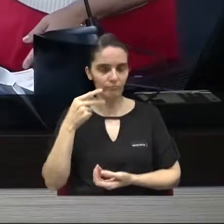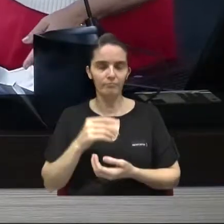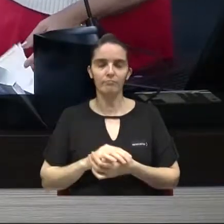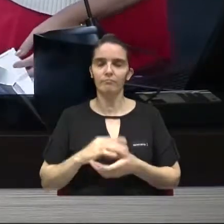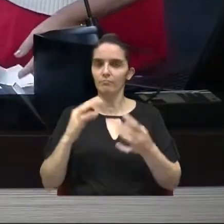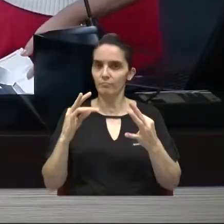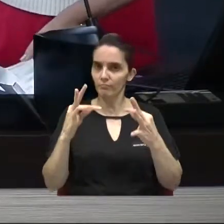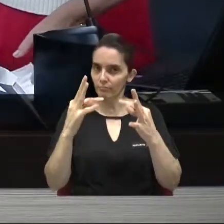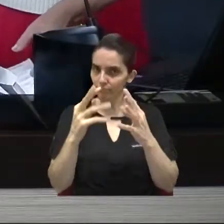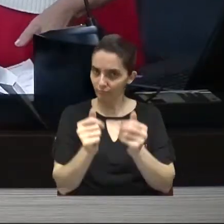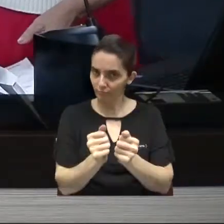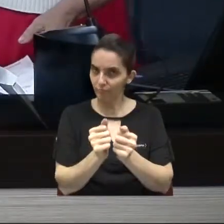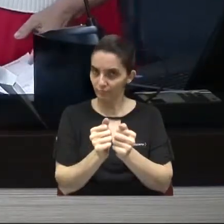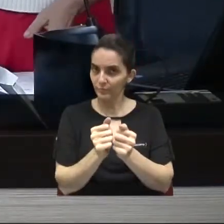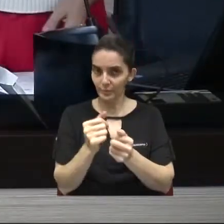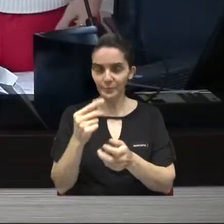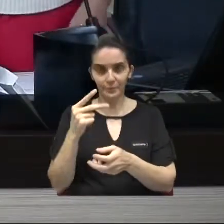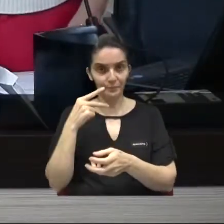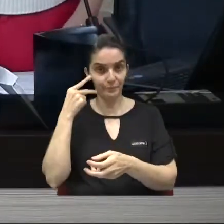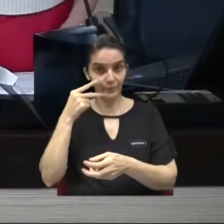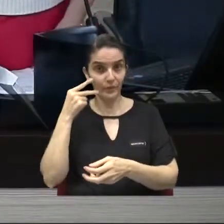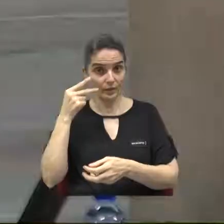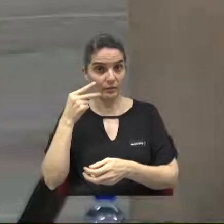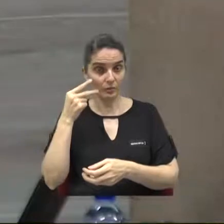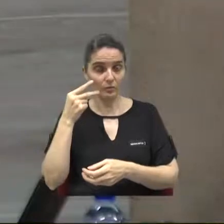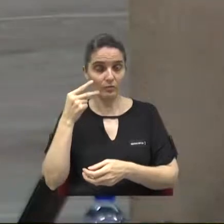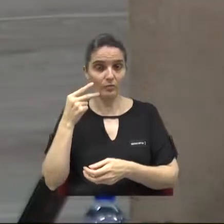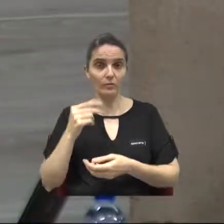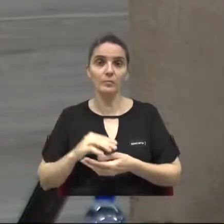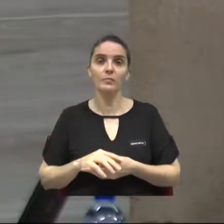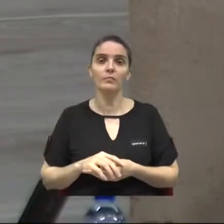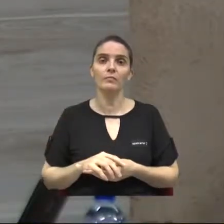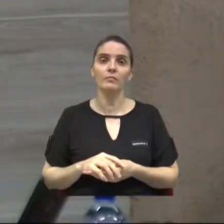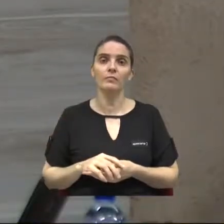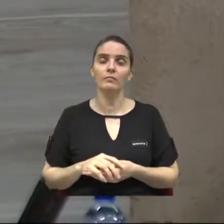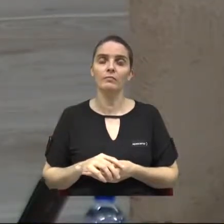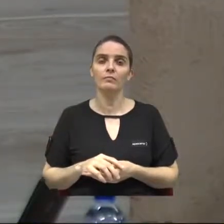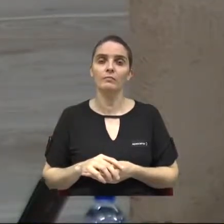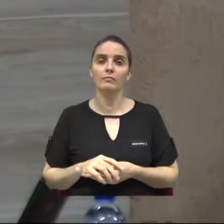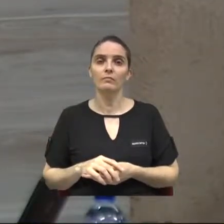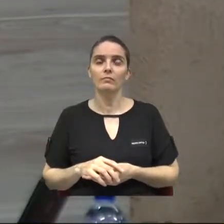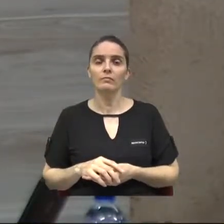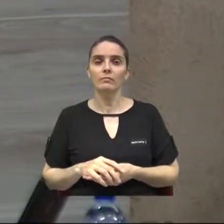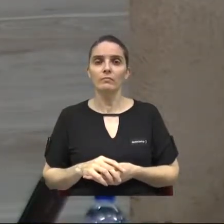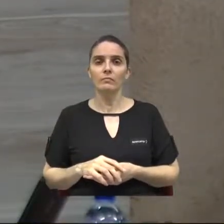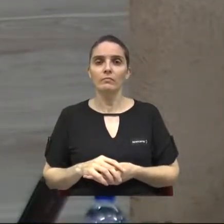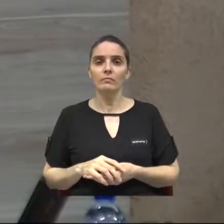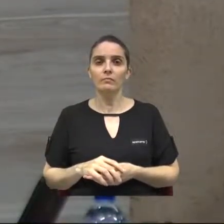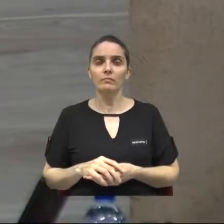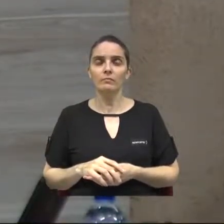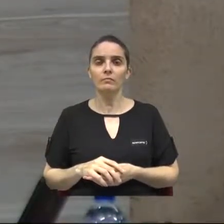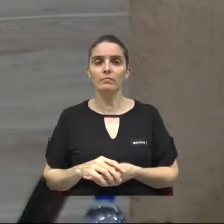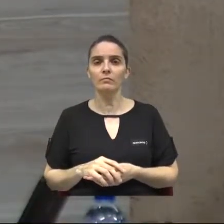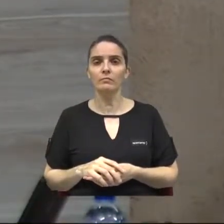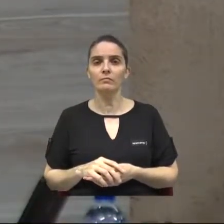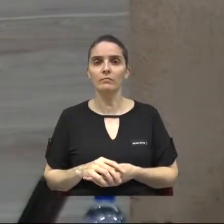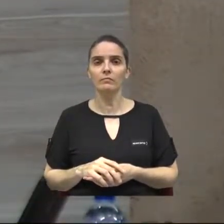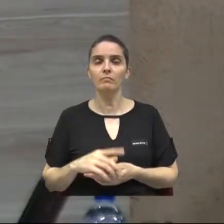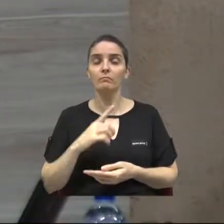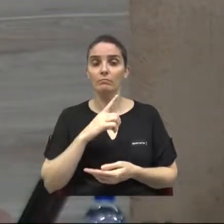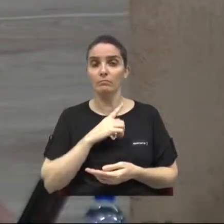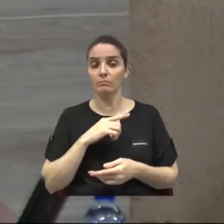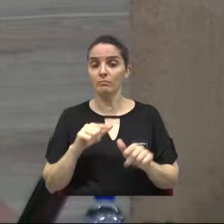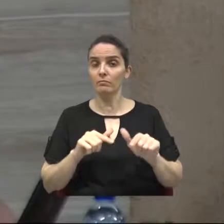todos nós, vereadores, temos uma missão também nessa casa, que é